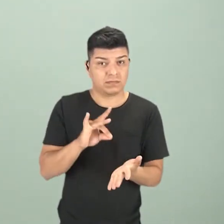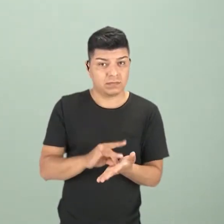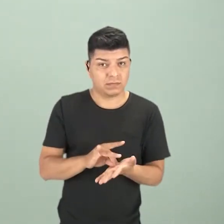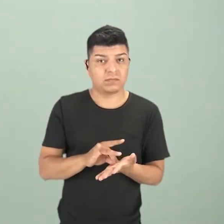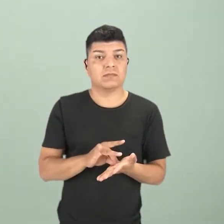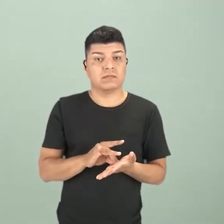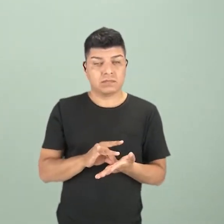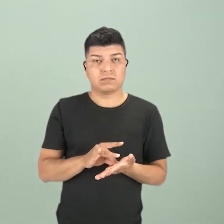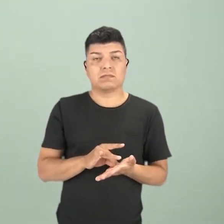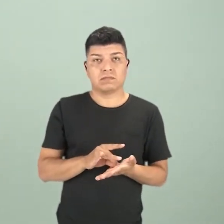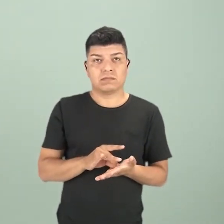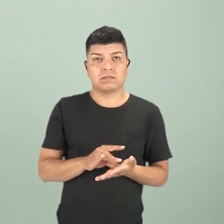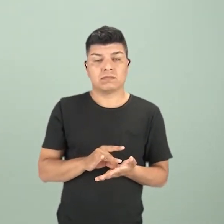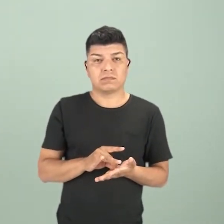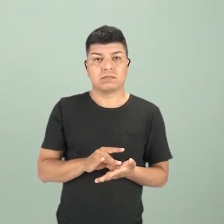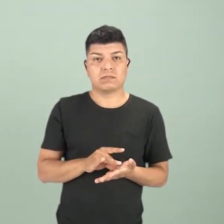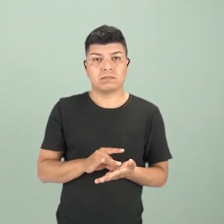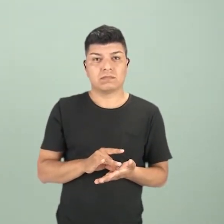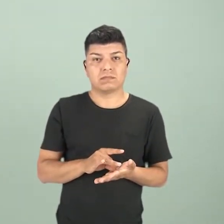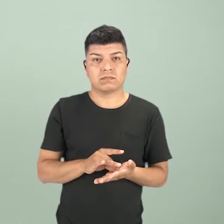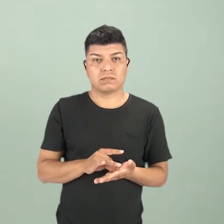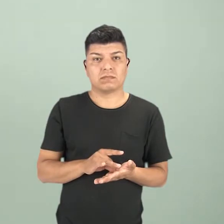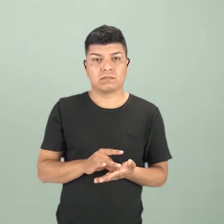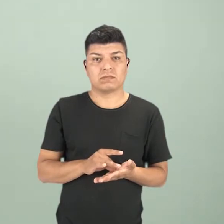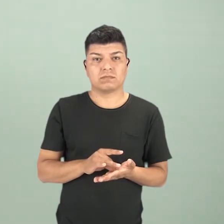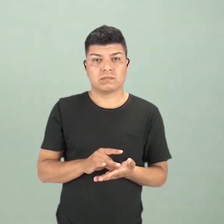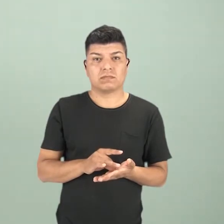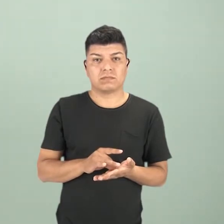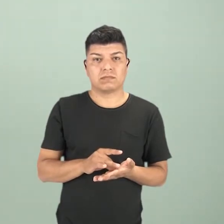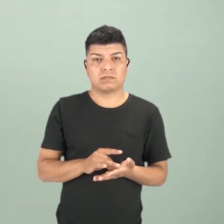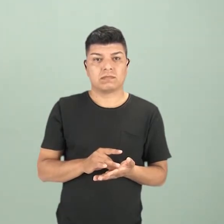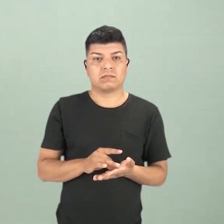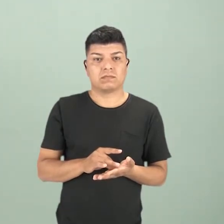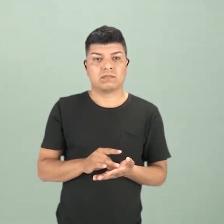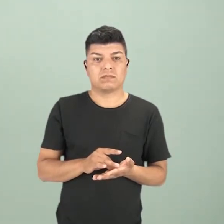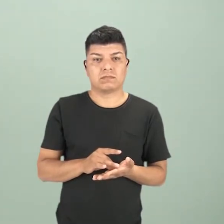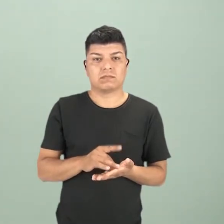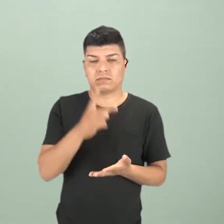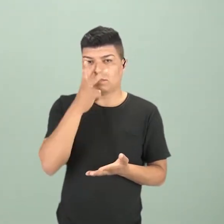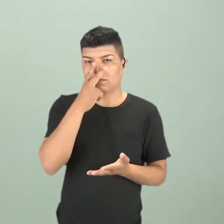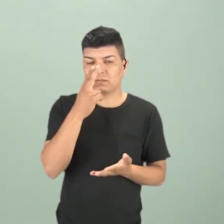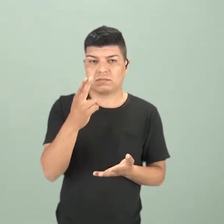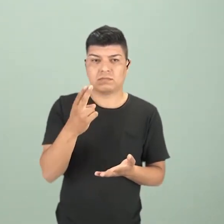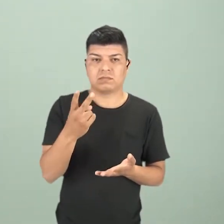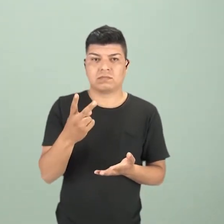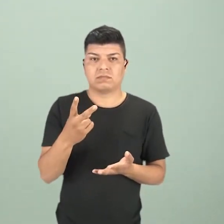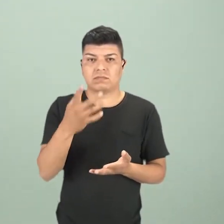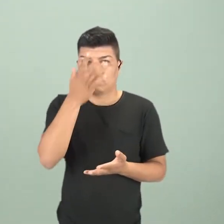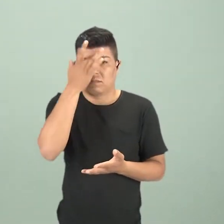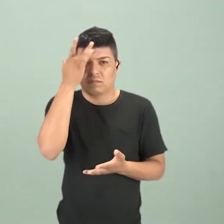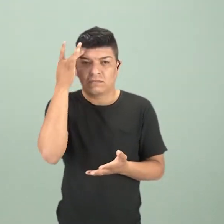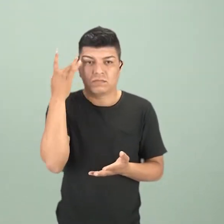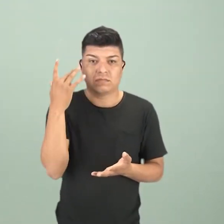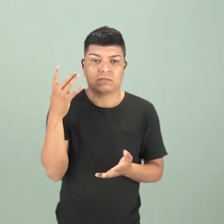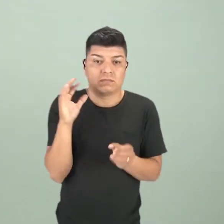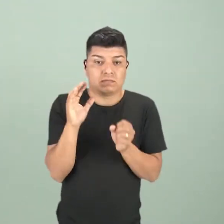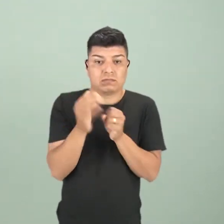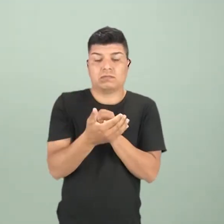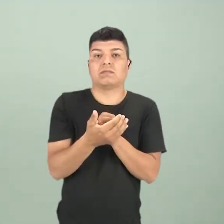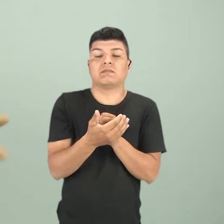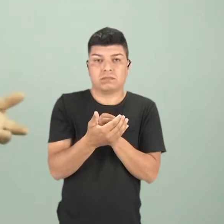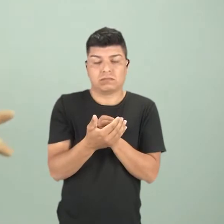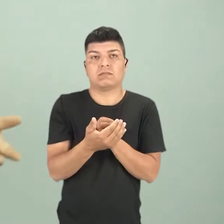né, que funcionou como escape, como escapismo para muitos desses intelectuais.